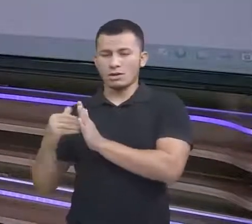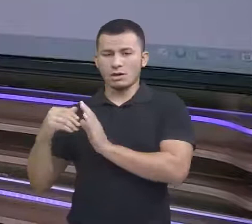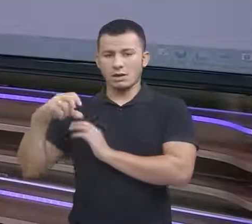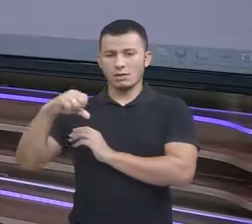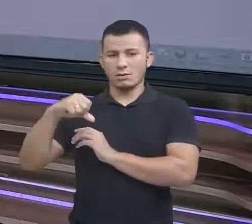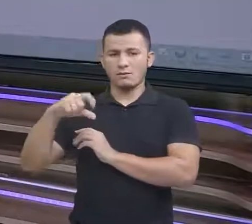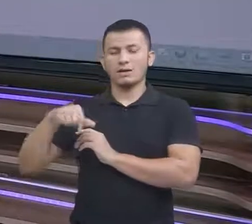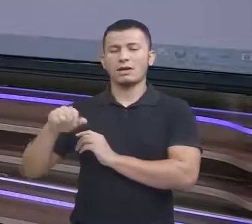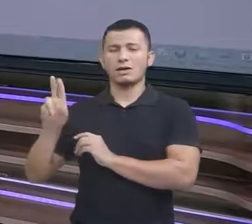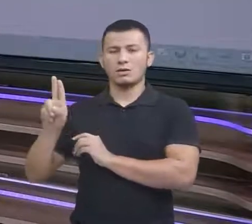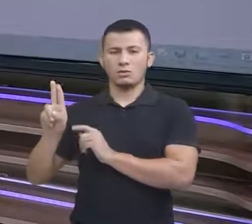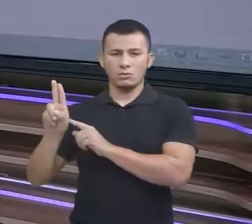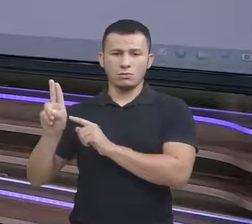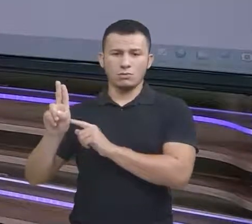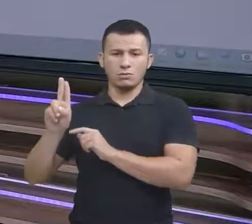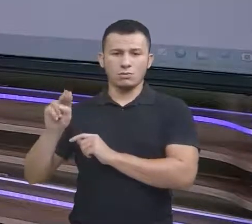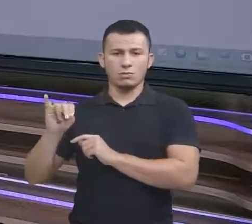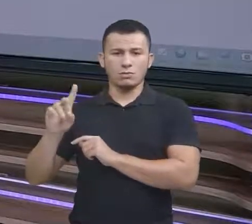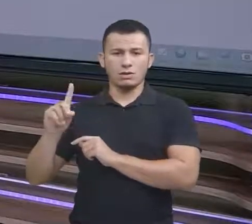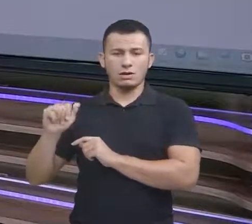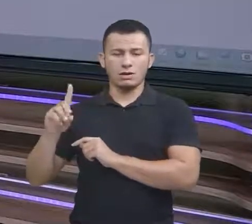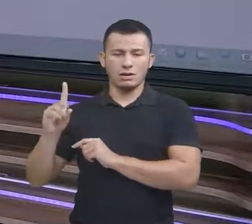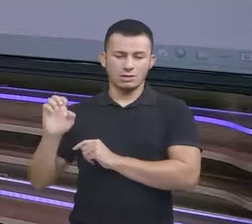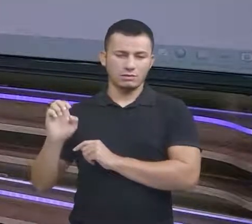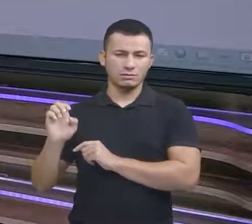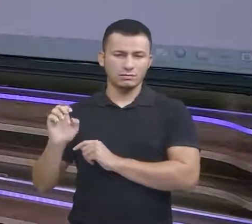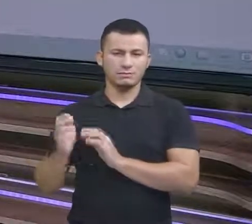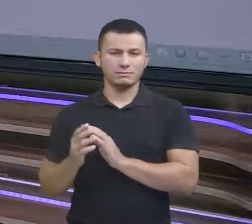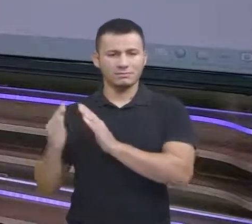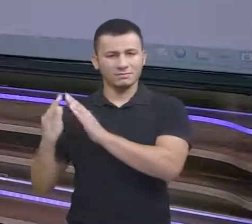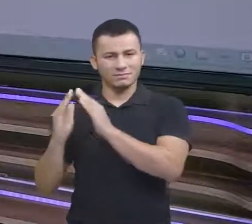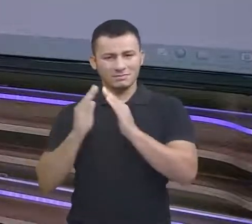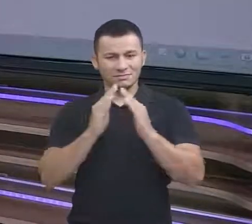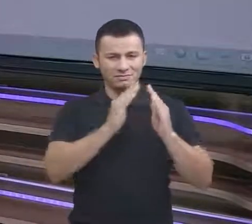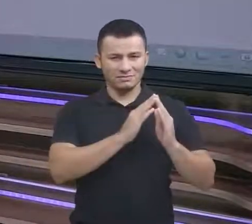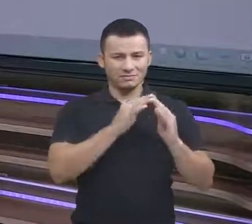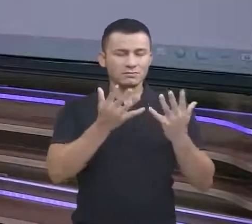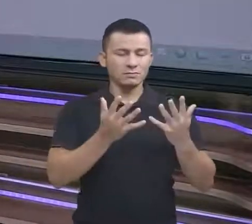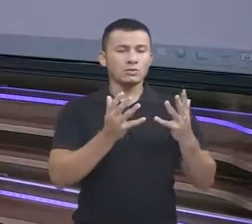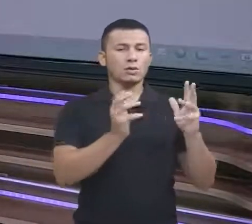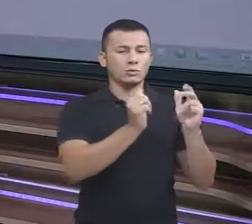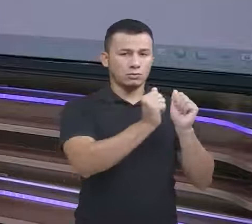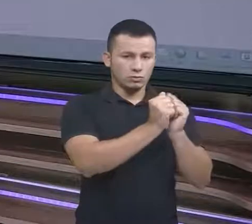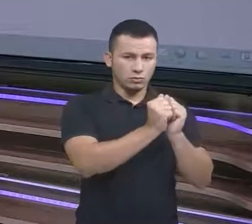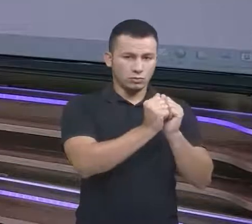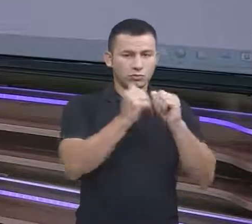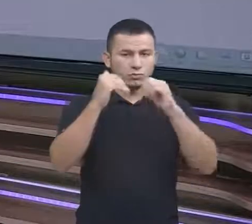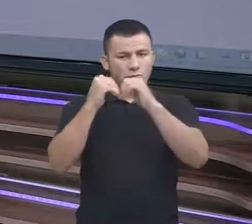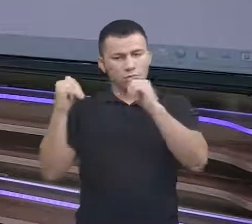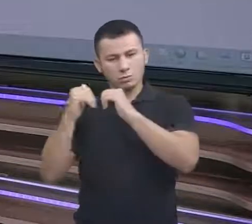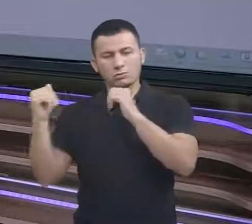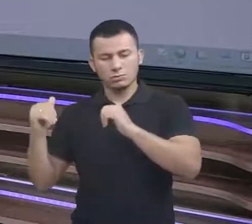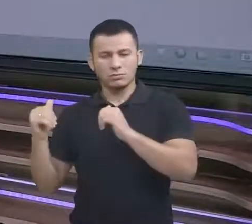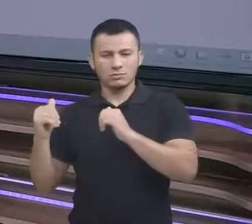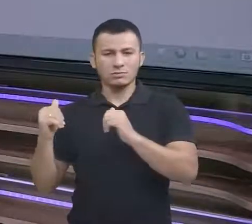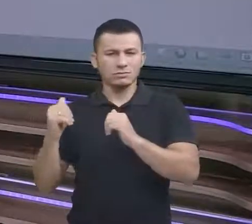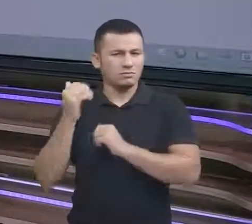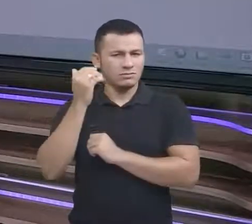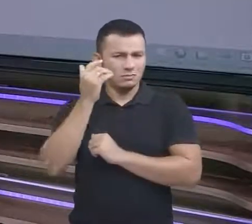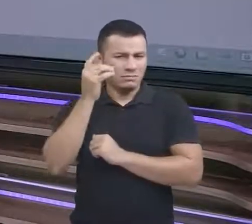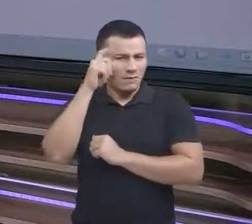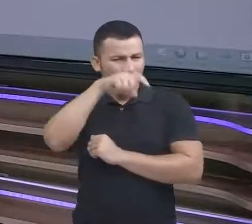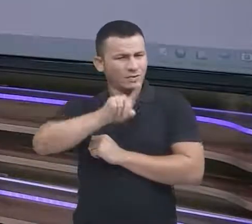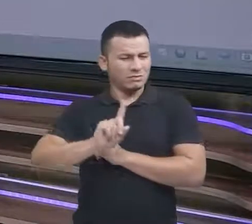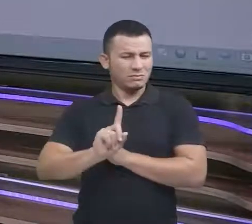casinha da unidade Então isso é contou e der compor não é difícil